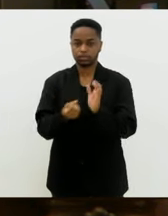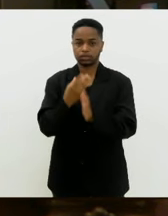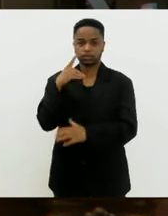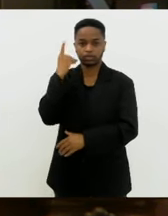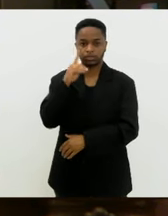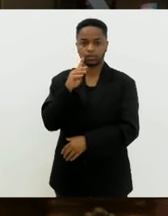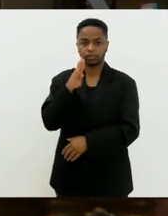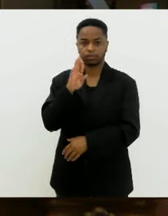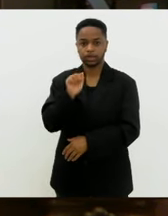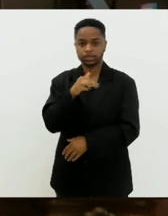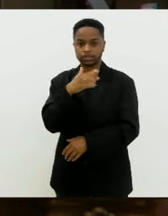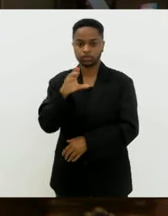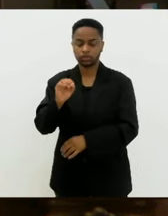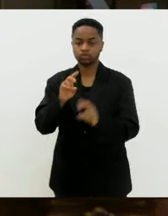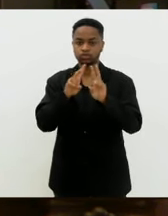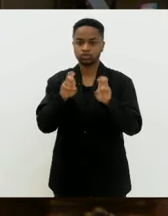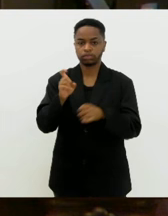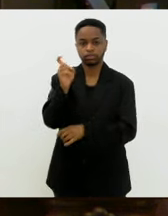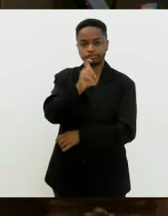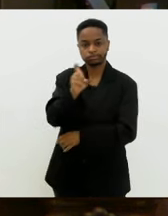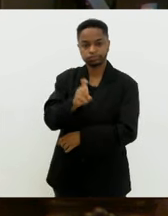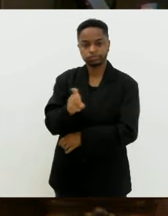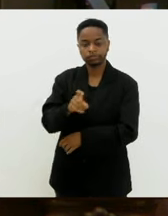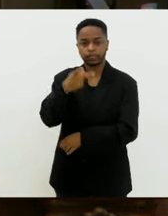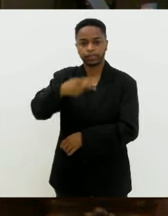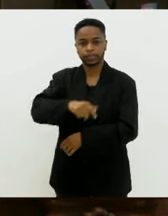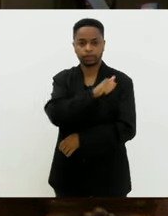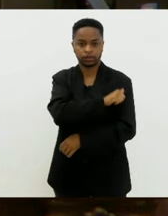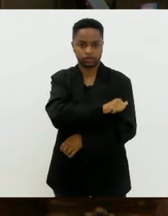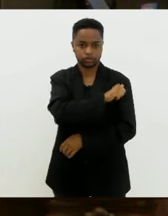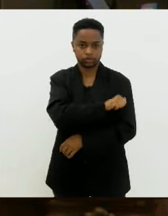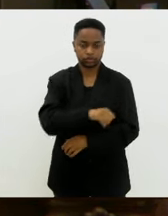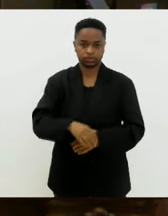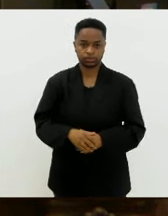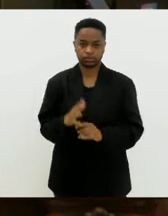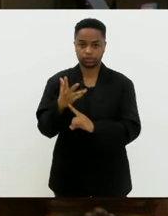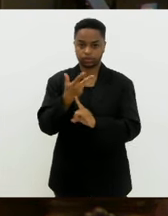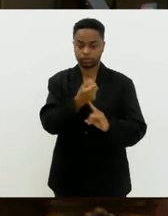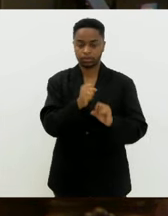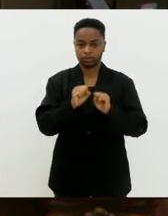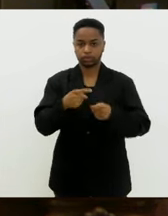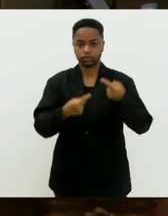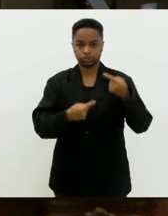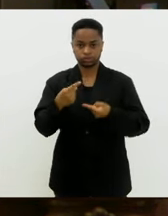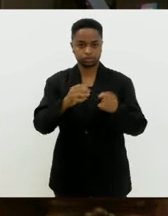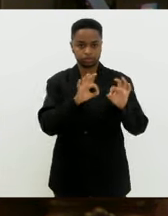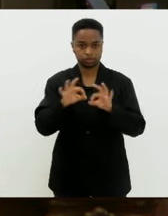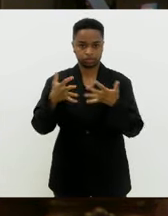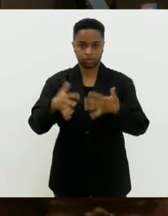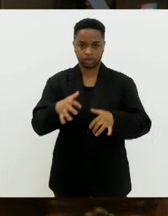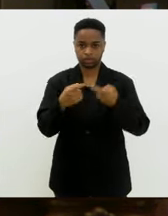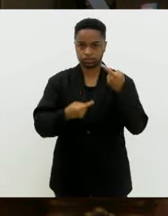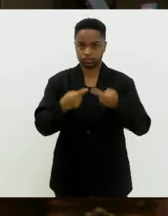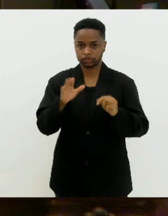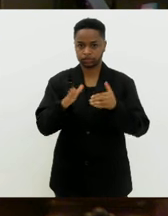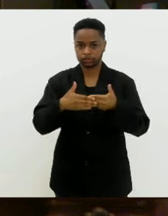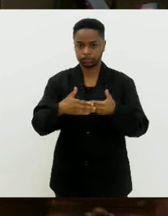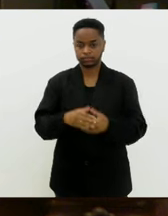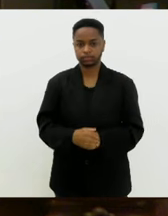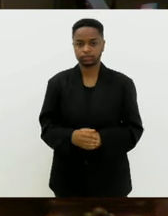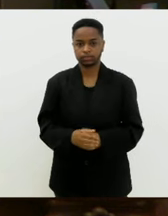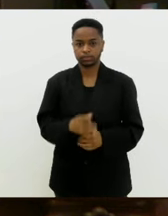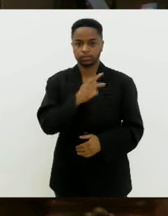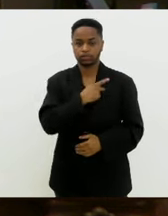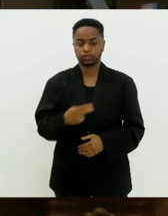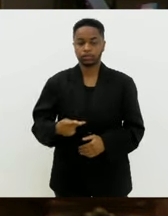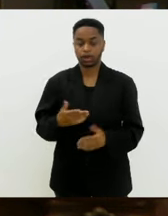sobre a arte em grafite no âmbito do Estado do Rio de Janeiro. Em discussão, não havendo quem queira discutir, encerrada a discussão, presente